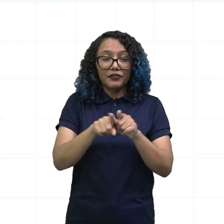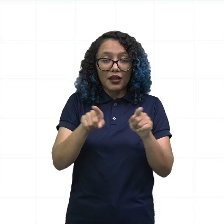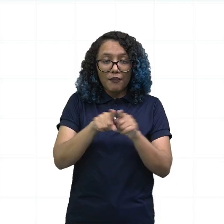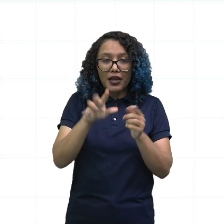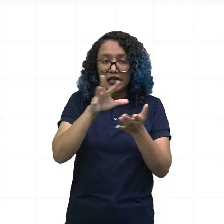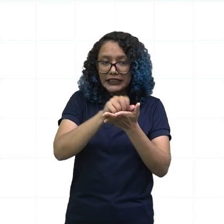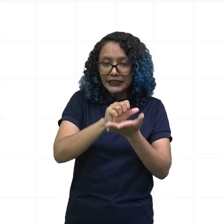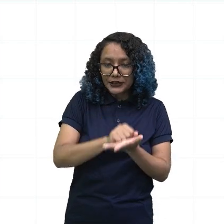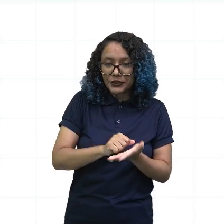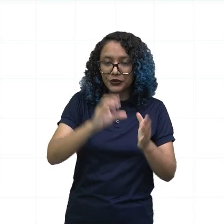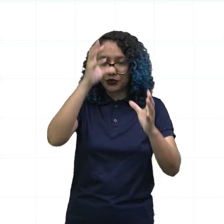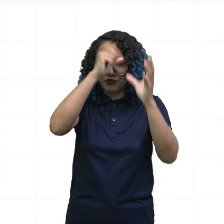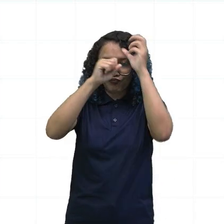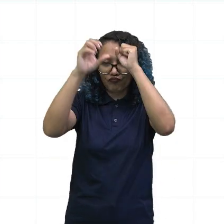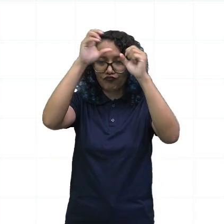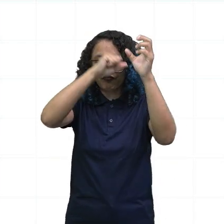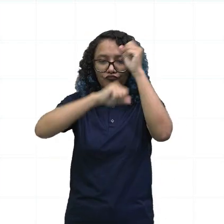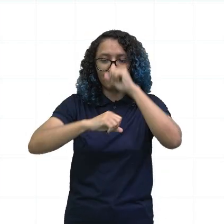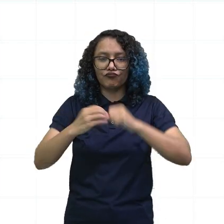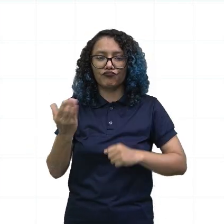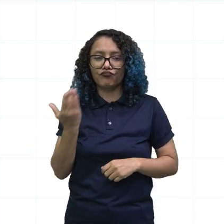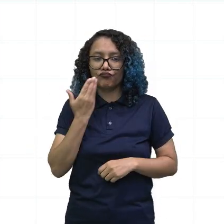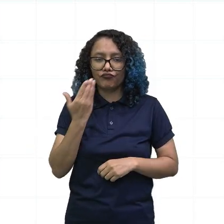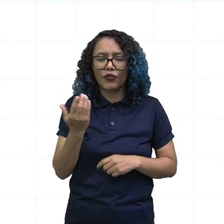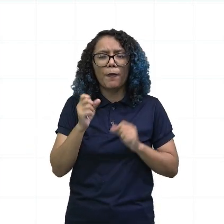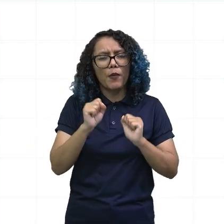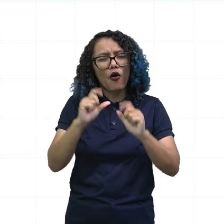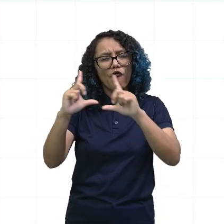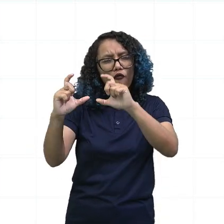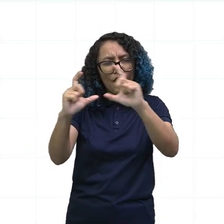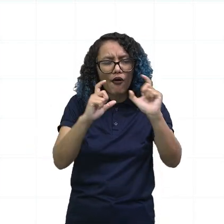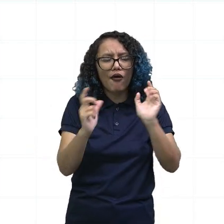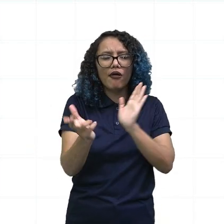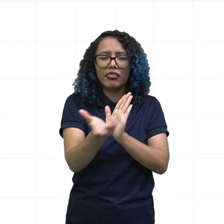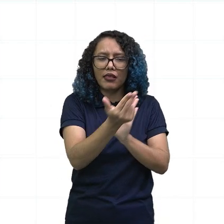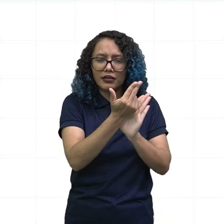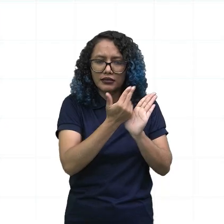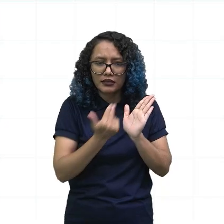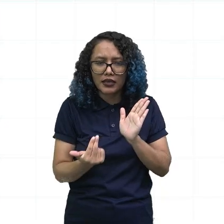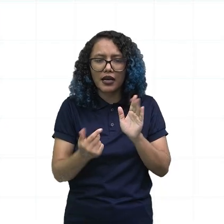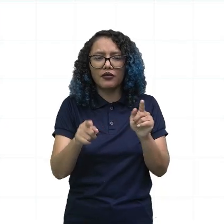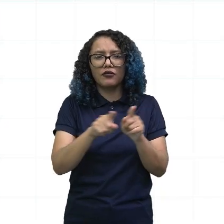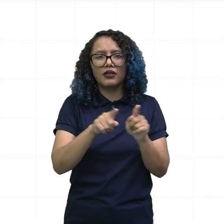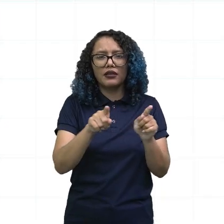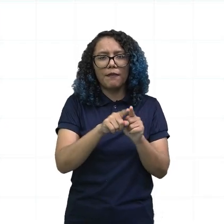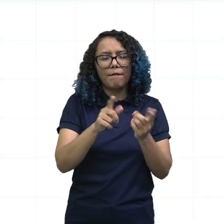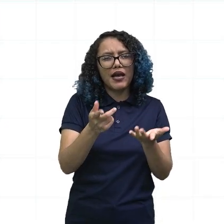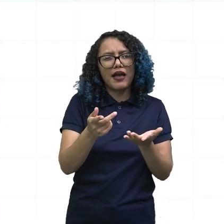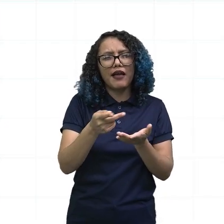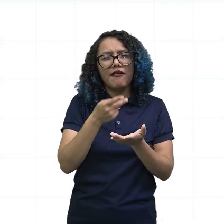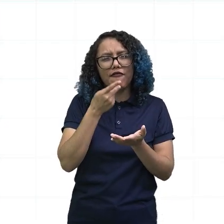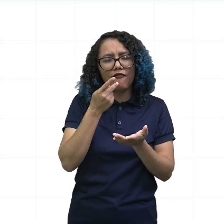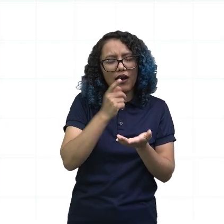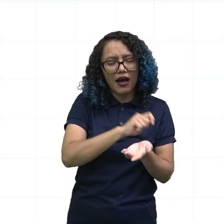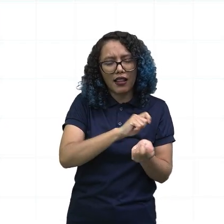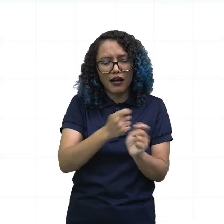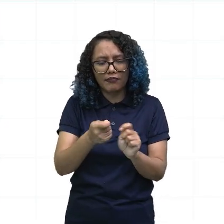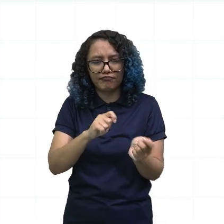de aprendizagem. Nesses registros a gente vai colocar foto, desenho, transcrições de falas,